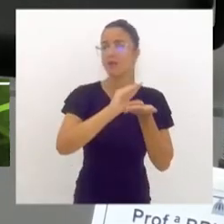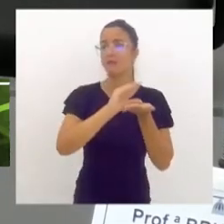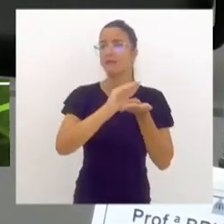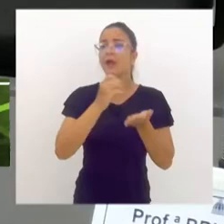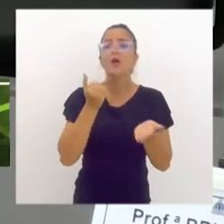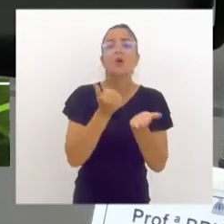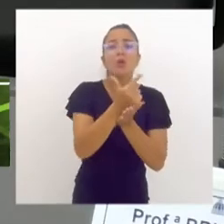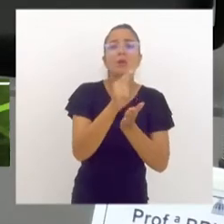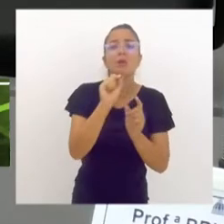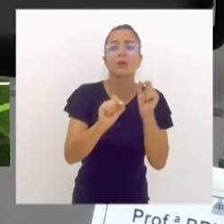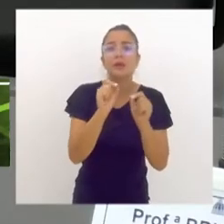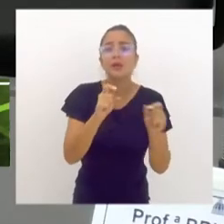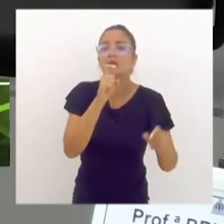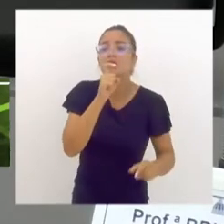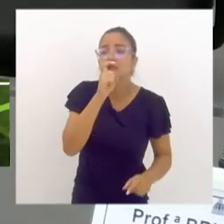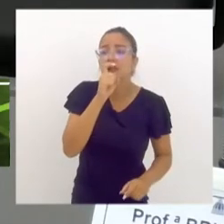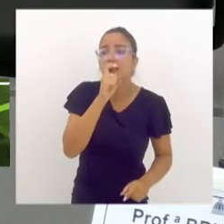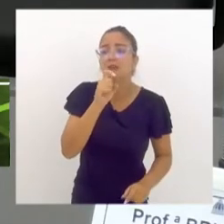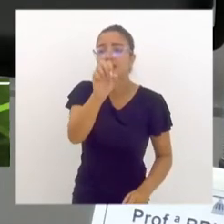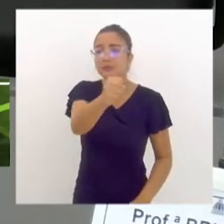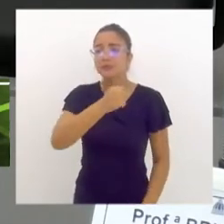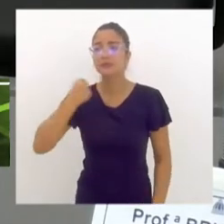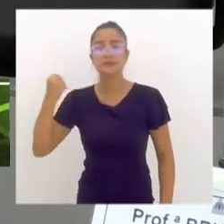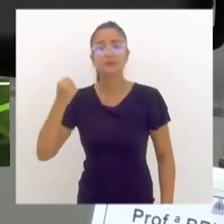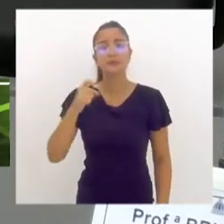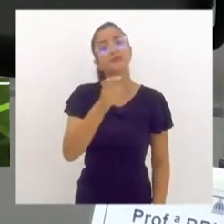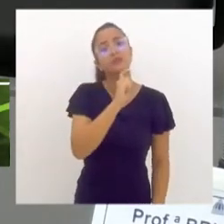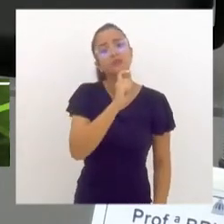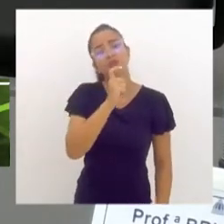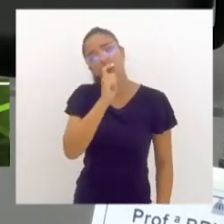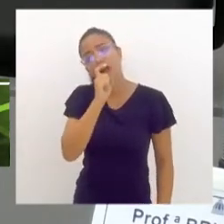de dignidade no trabalho, porque é preciso poder